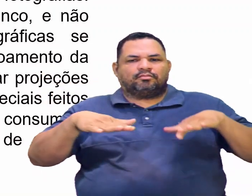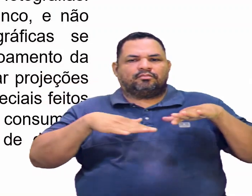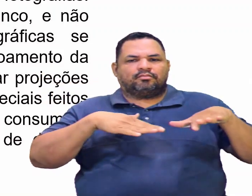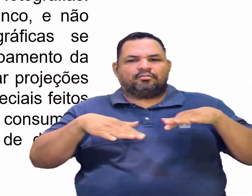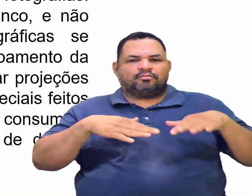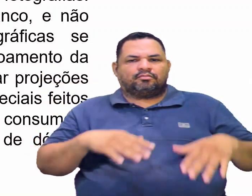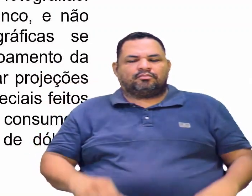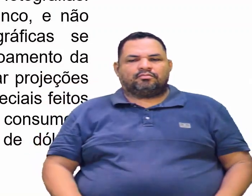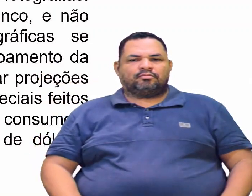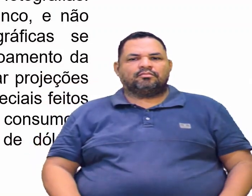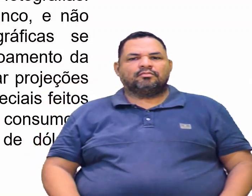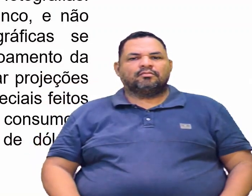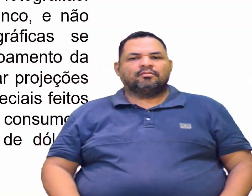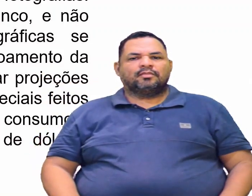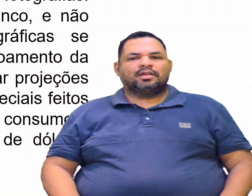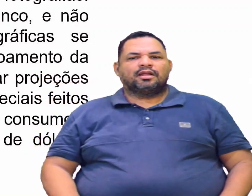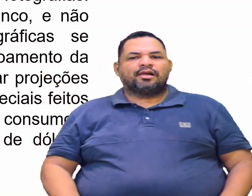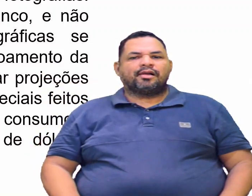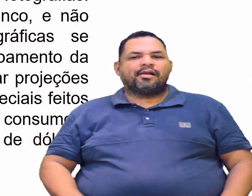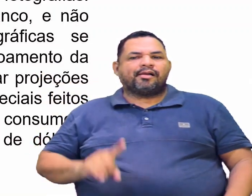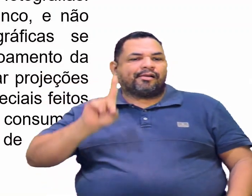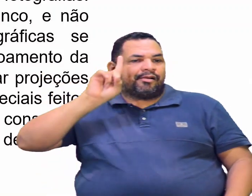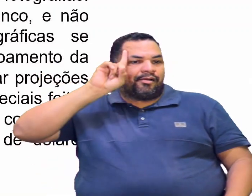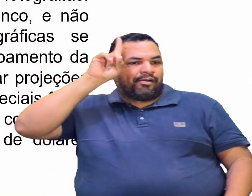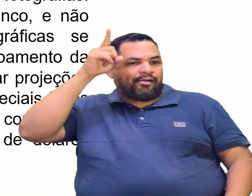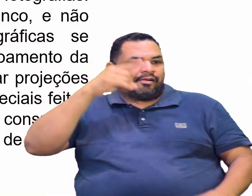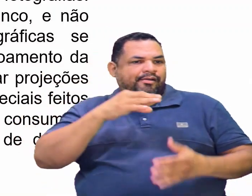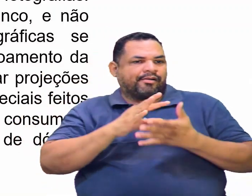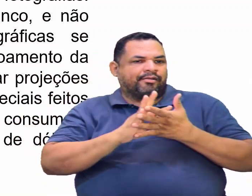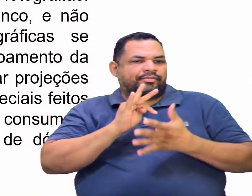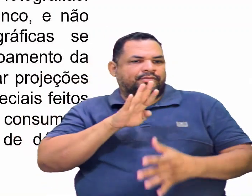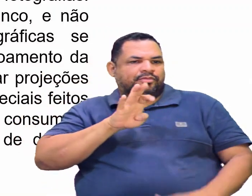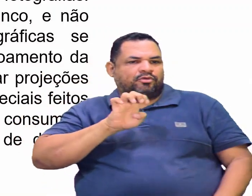de movimento, tá? A invenção do